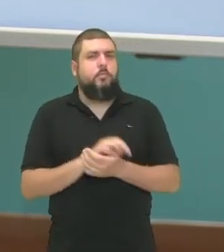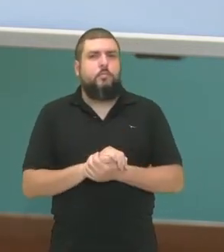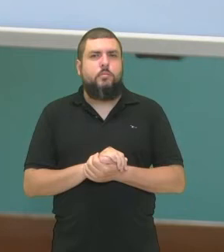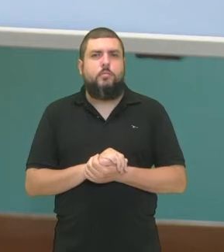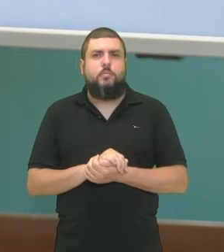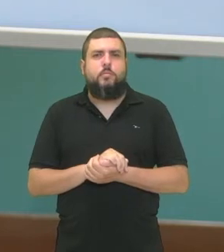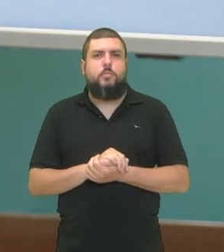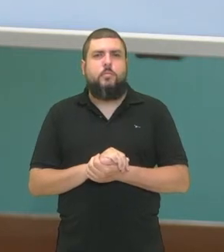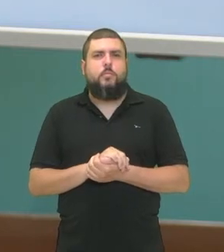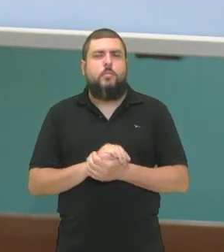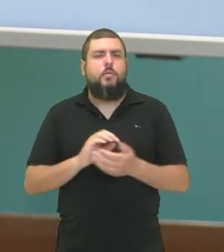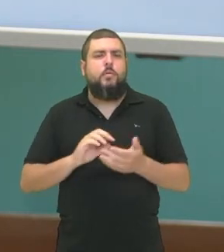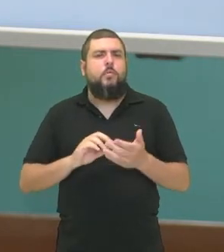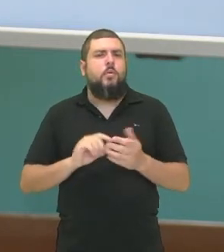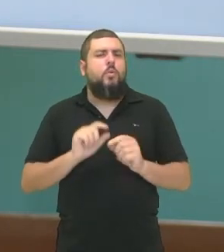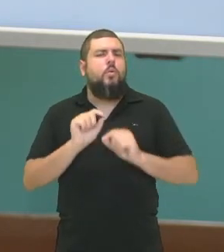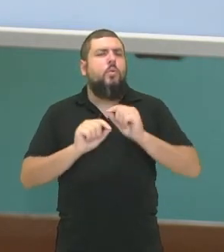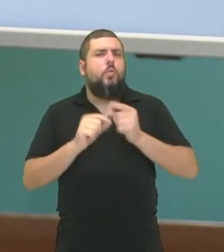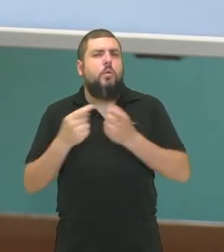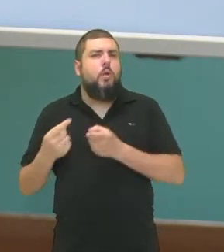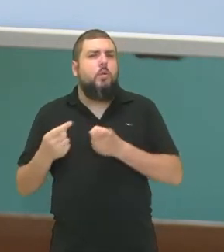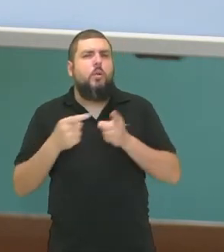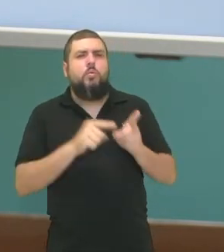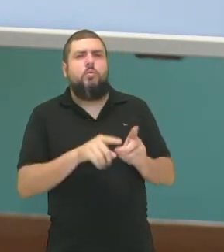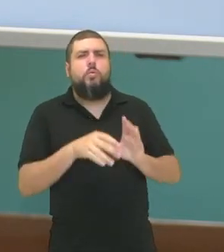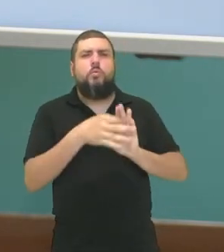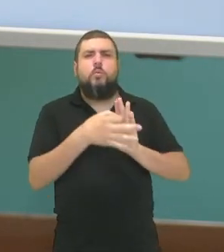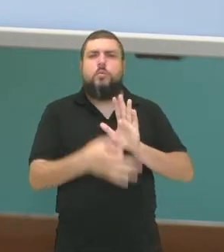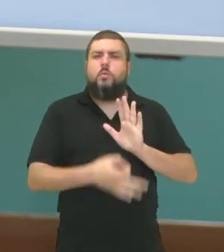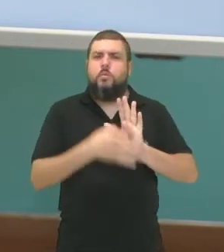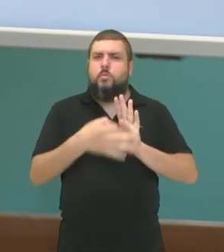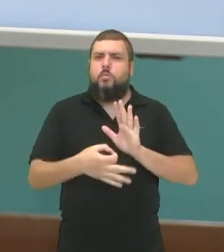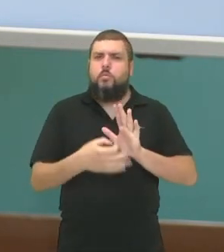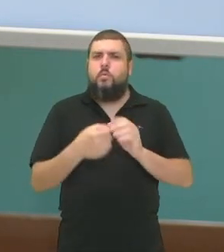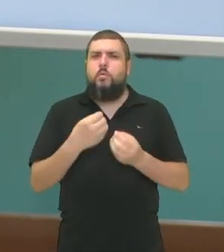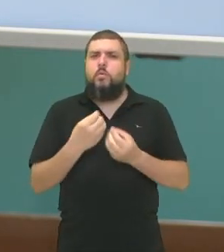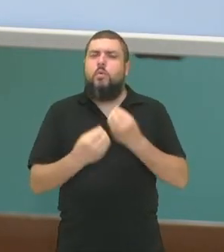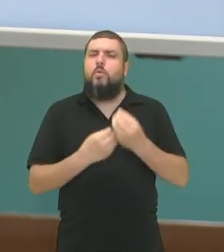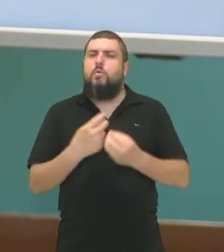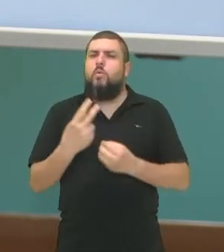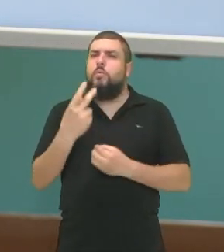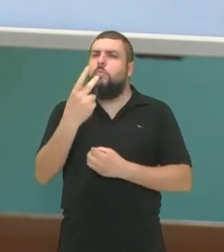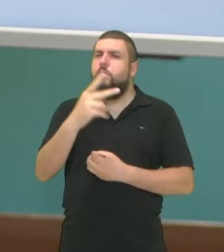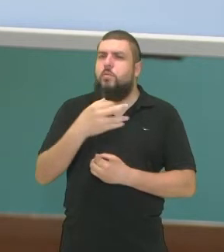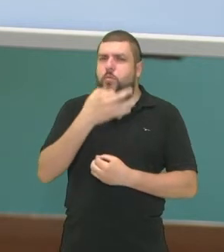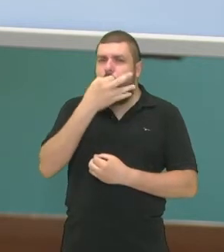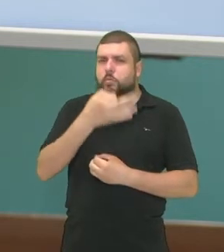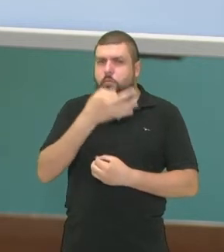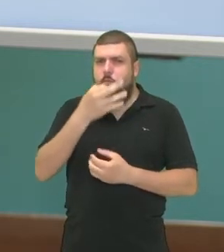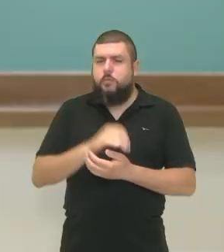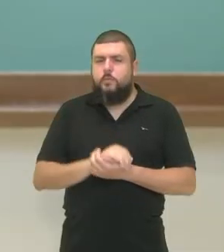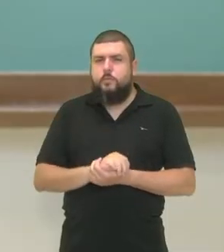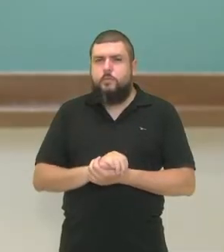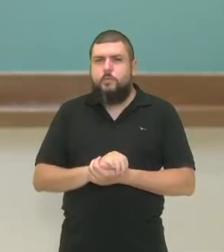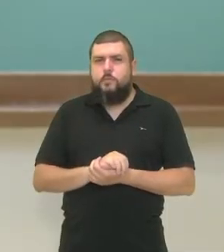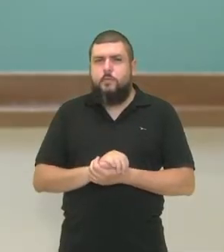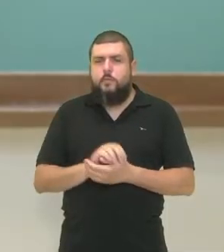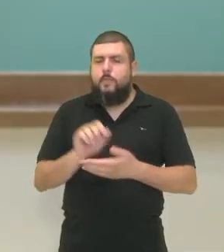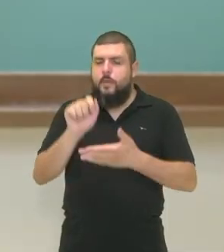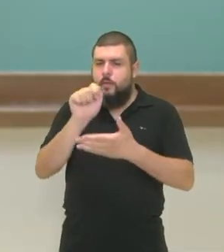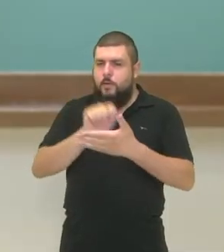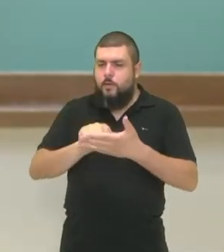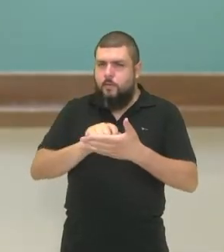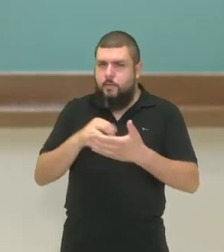os contra-argumentos, né? O que você colocaria aí de acordo com o seu pensamento, com a sua opinião? Faz